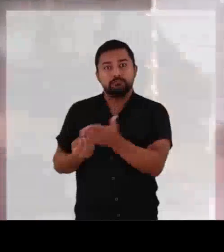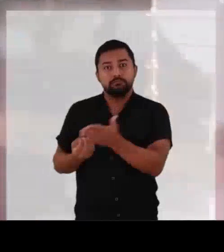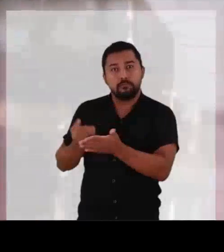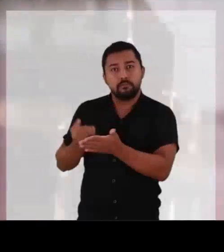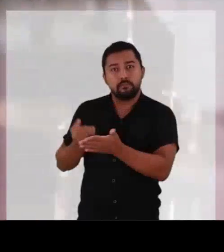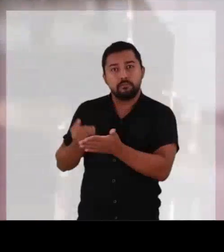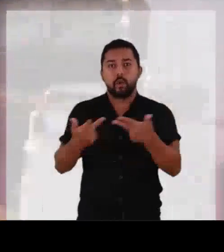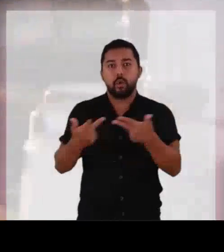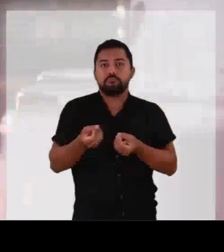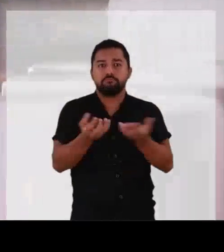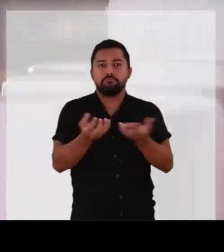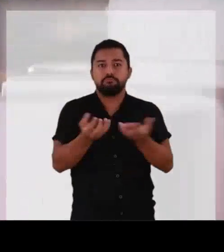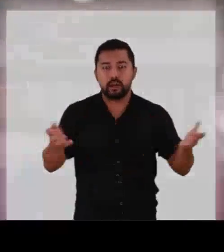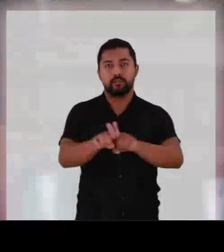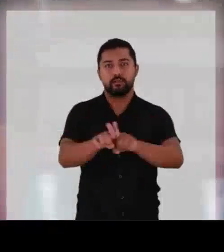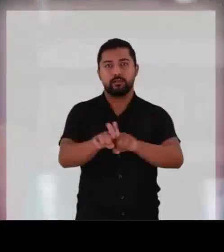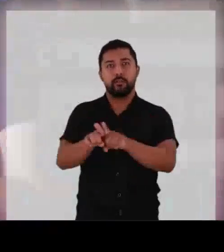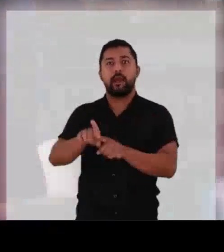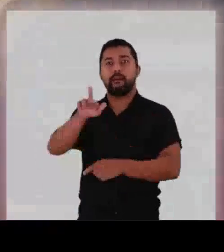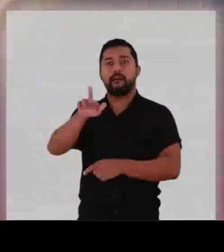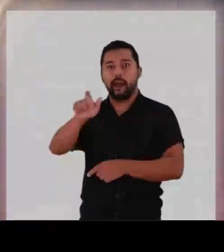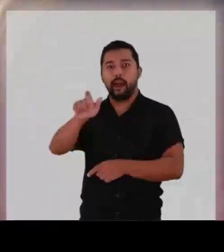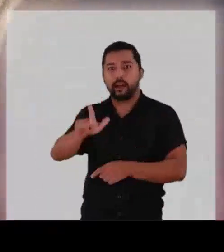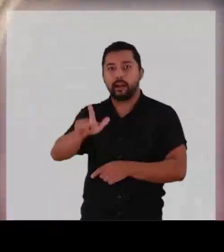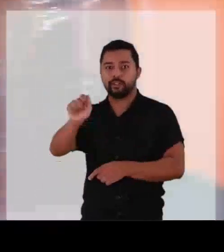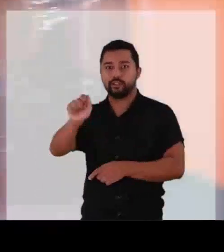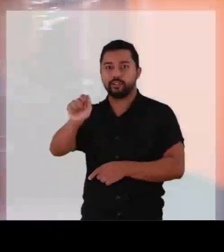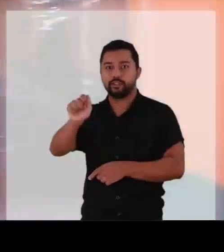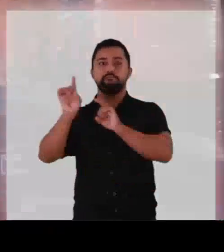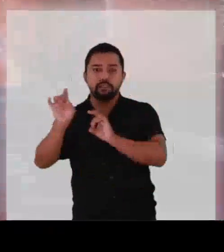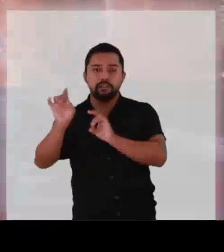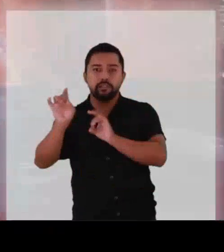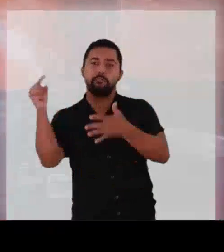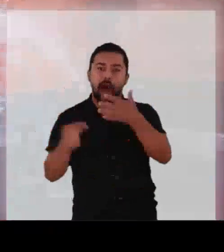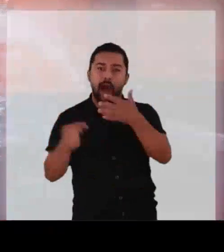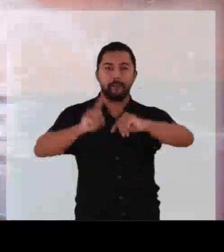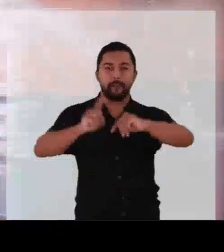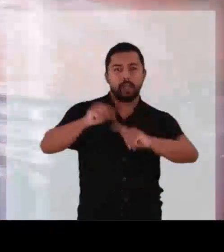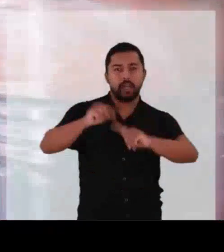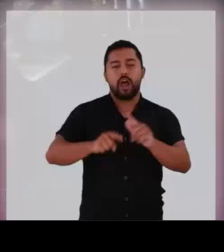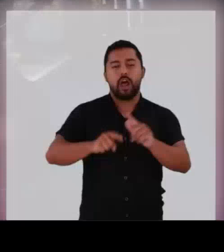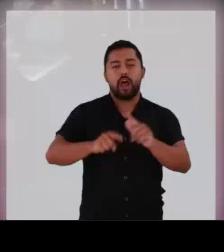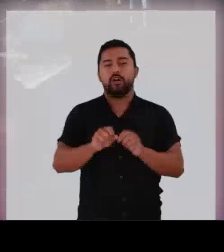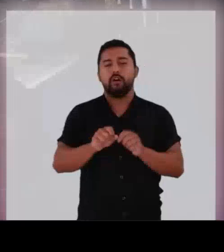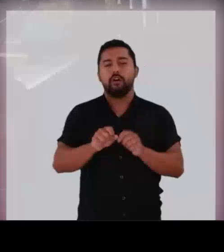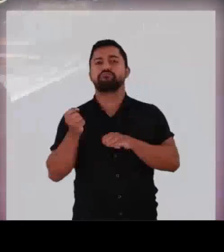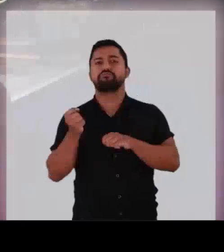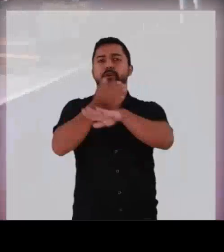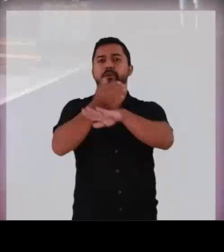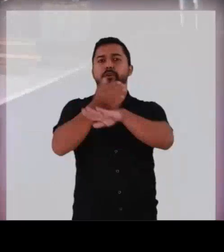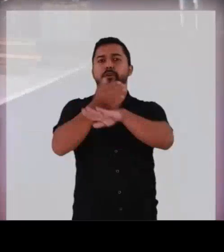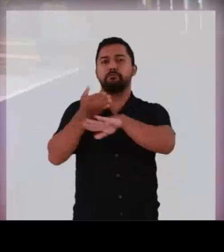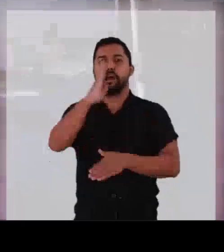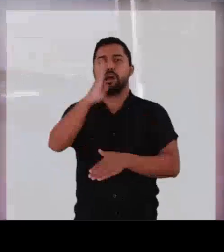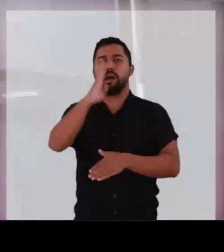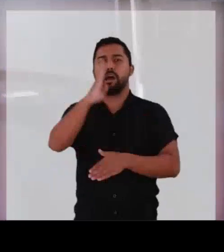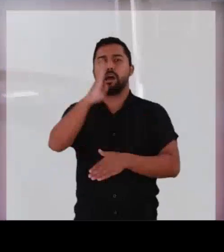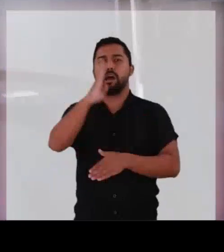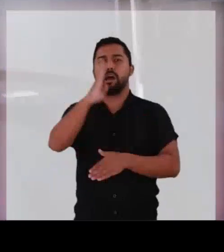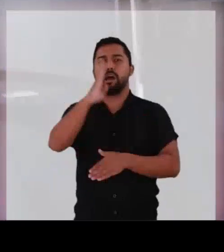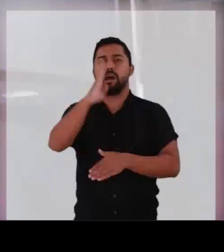e distribui lubrificantes industriais e graxas especiais para todo o Brasil e América Latina